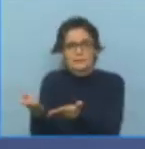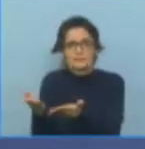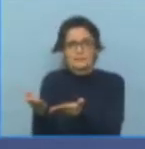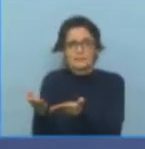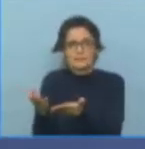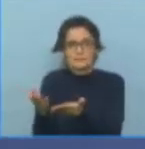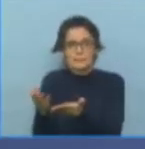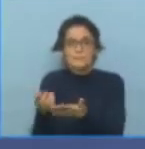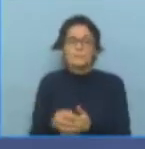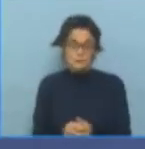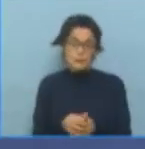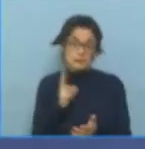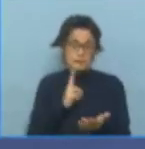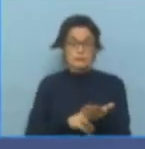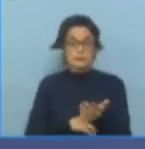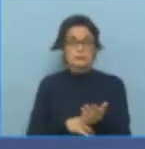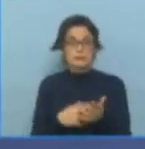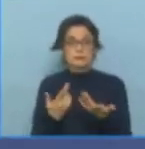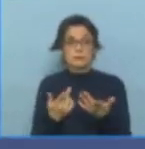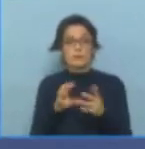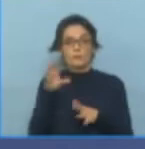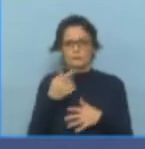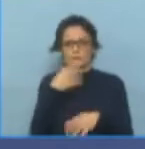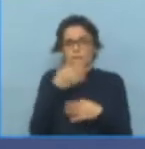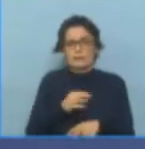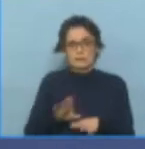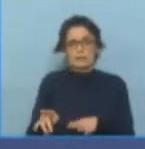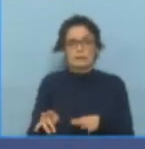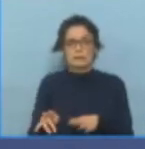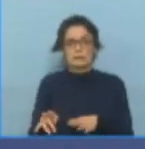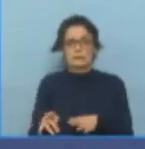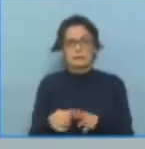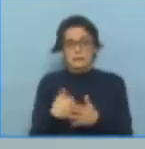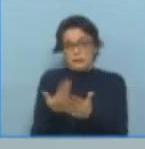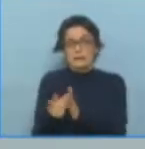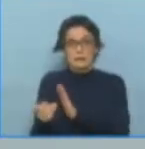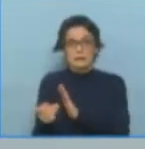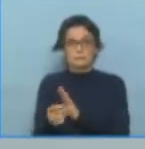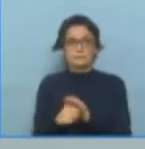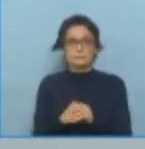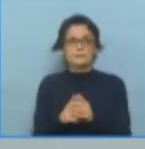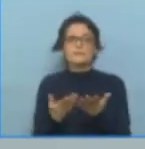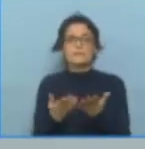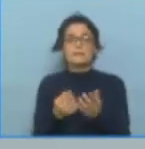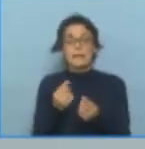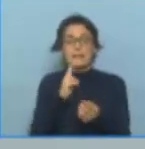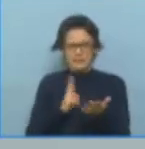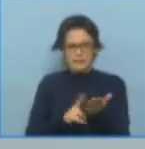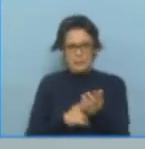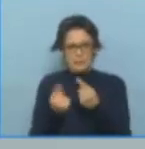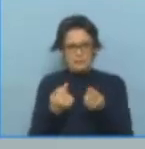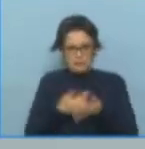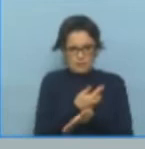dignidade que cabe àqueles que se despedem deste mundo, mas de alguma forma, com este arrumar a morte ou escondê-la,